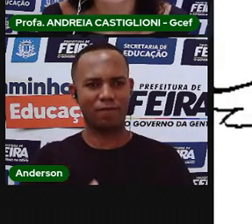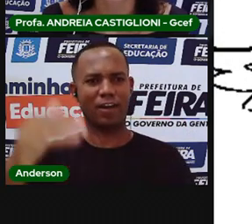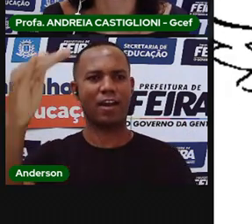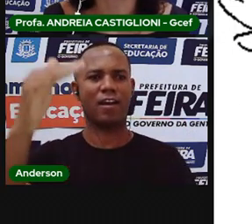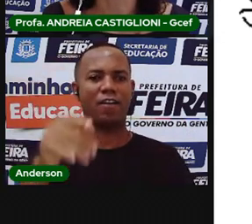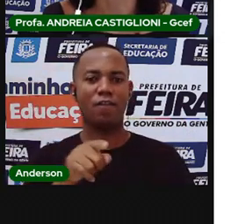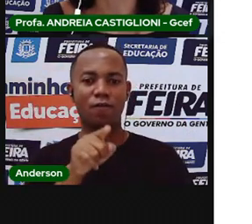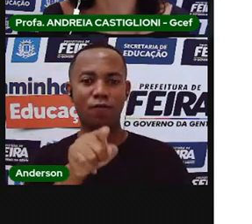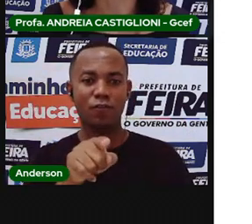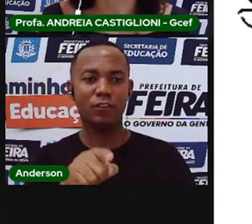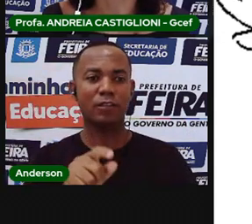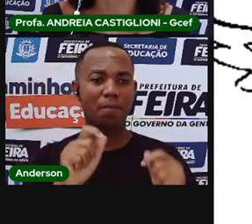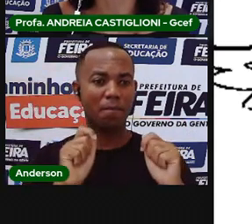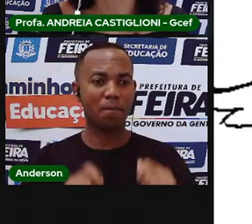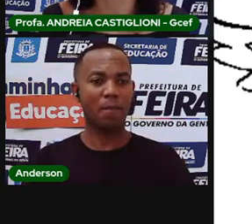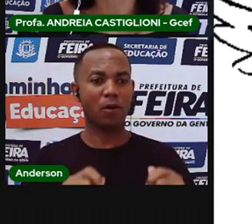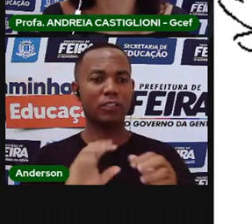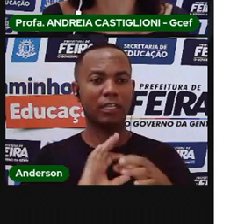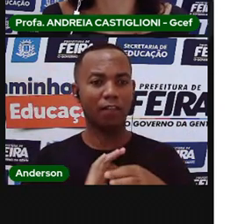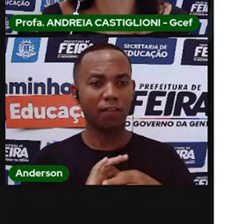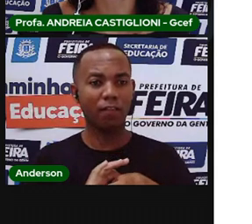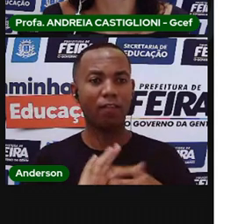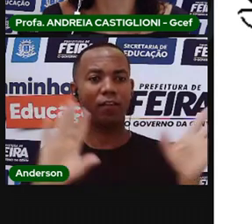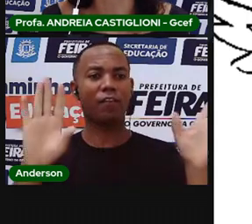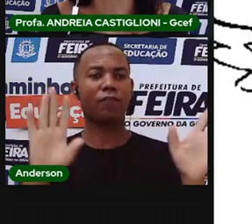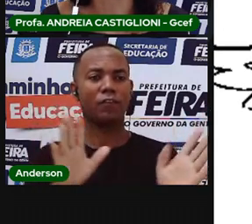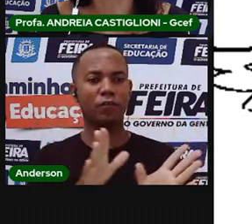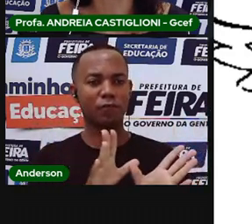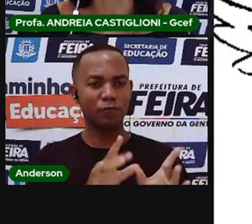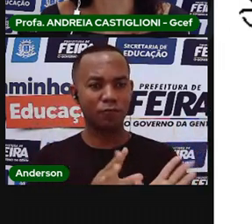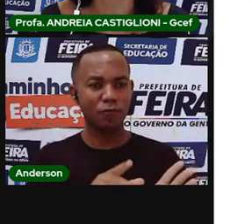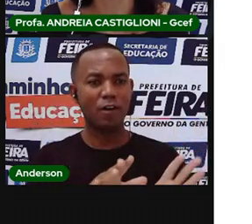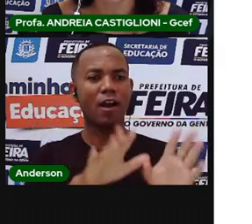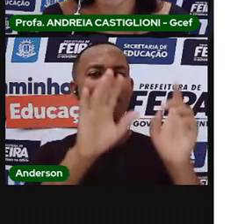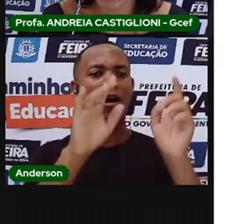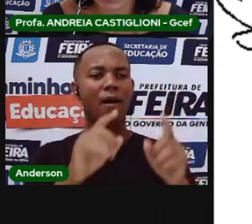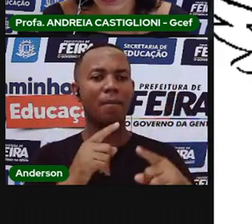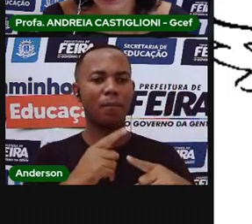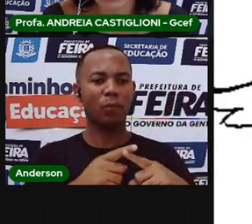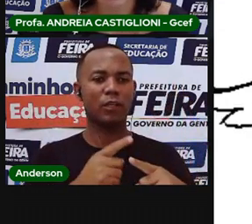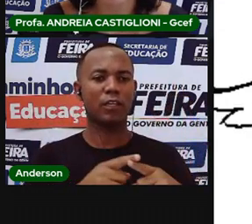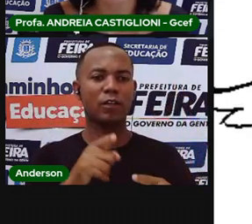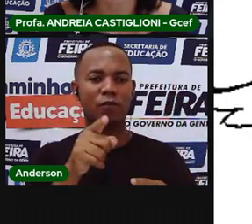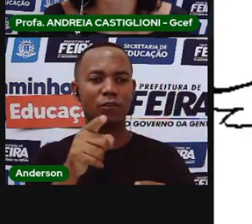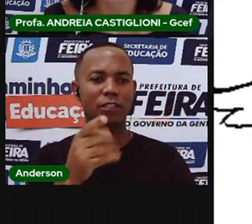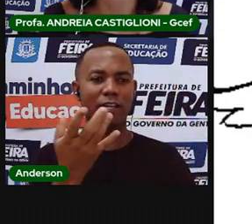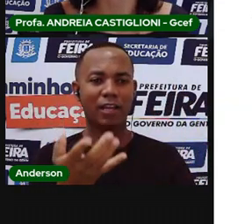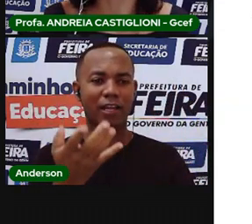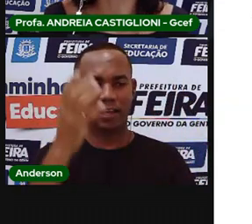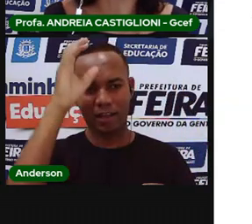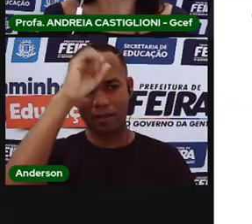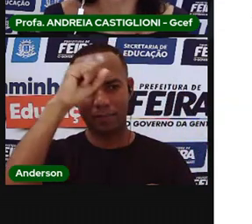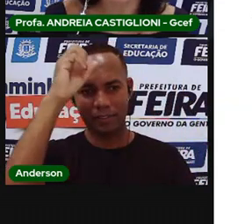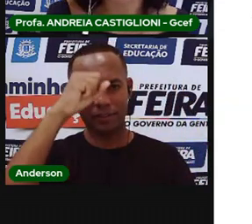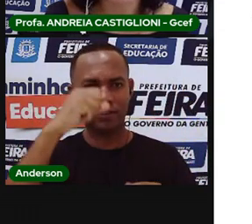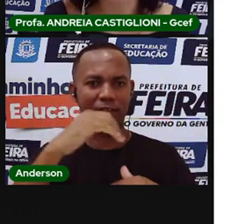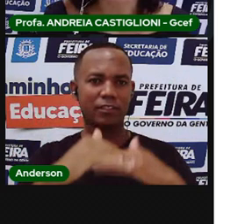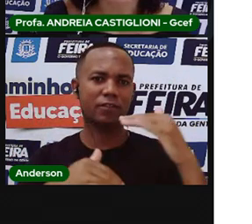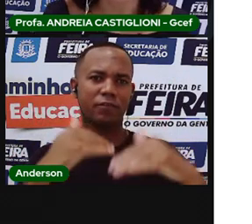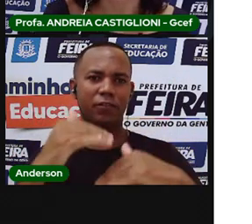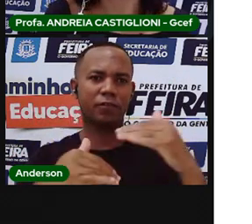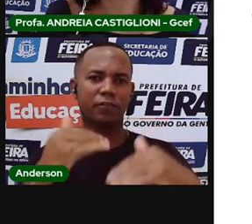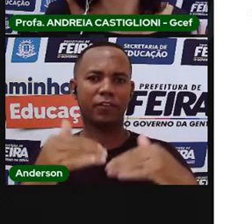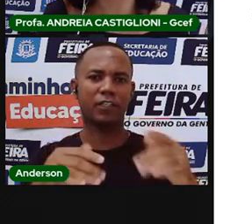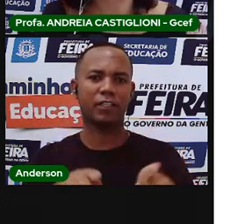voar, né? E tá colocando em voga o protagonismo estudantil de vocês. Então, para